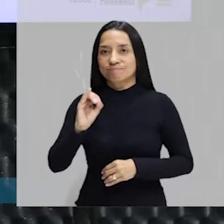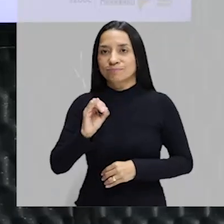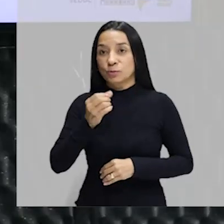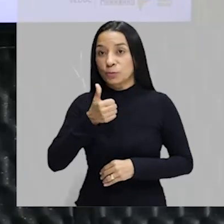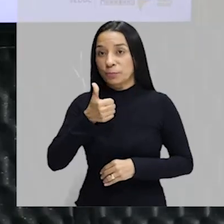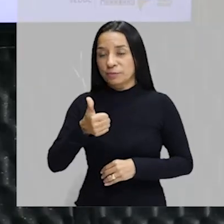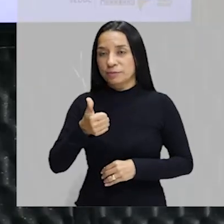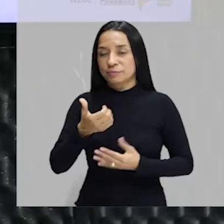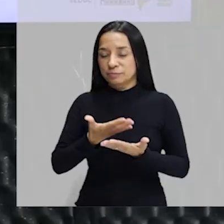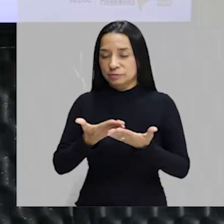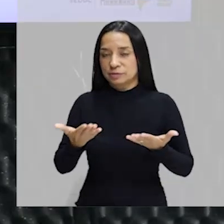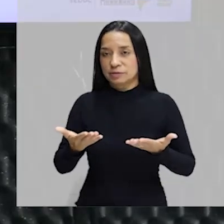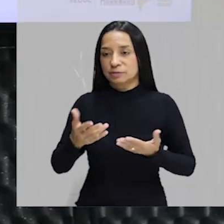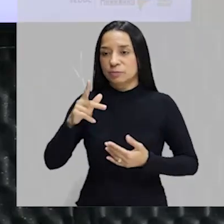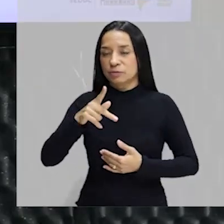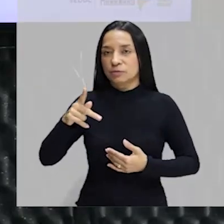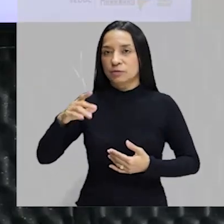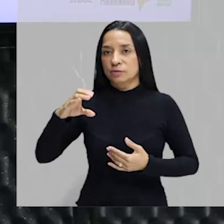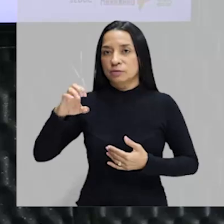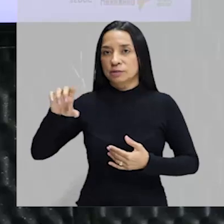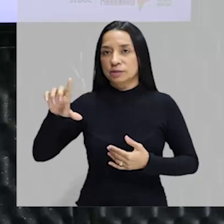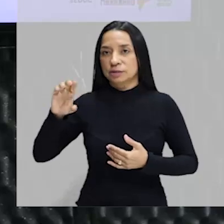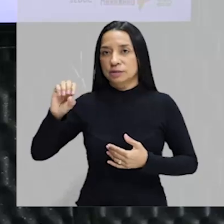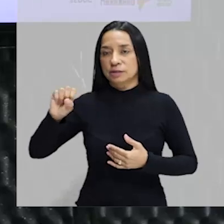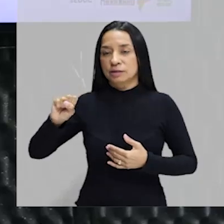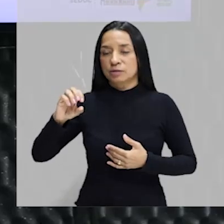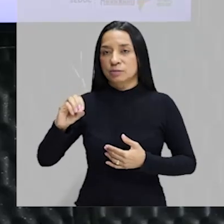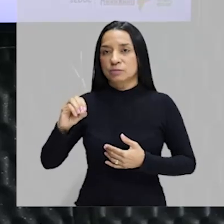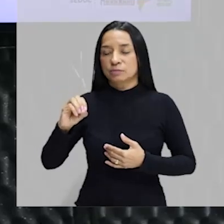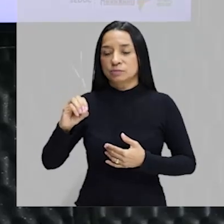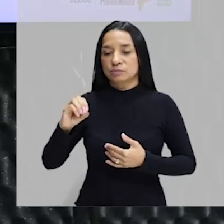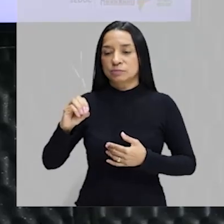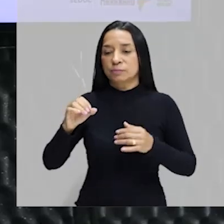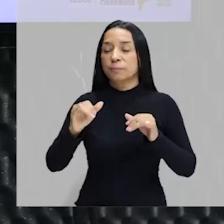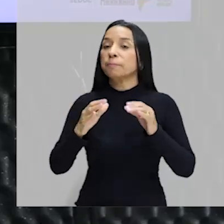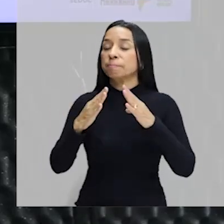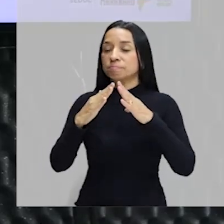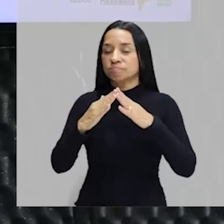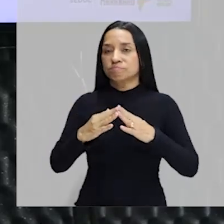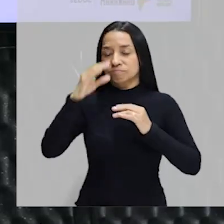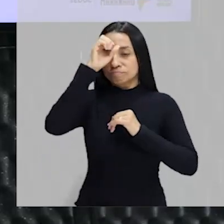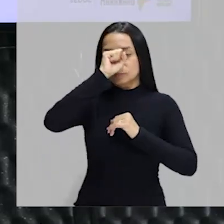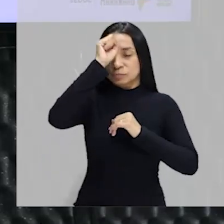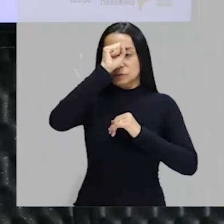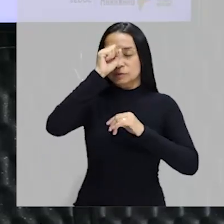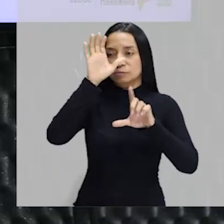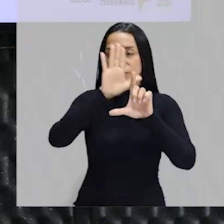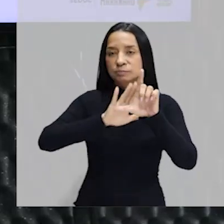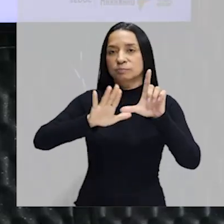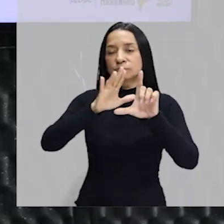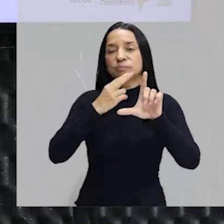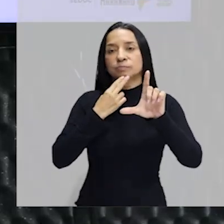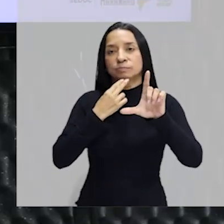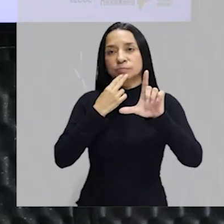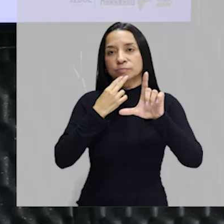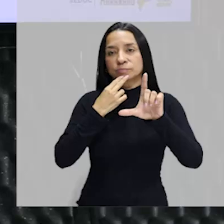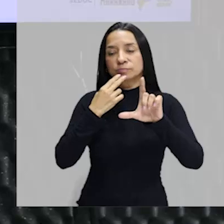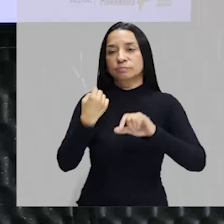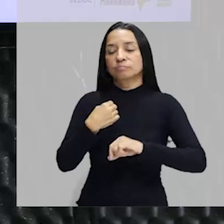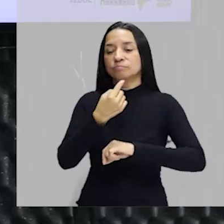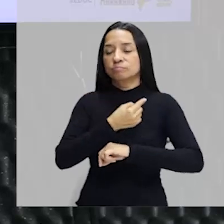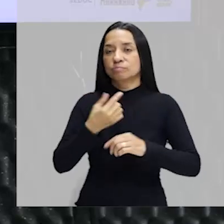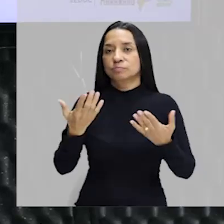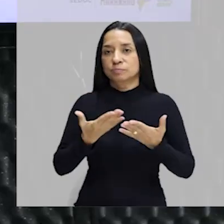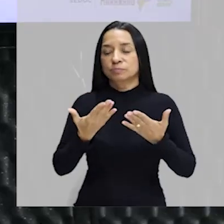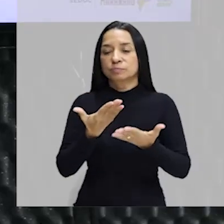pessoal, tudo bem com vocês? Aqui é o professor Celso Ramos. Esse é o Fica em Casa Aprendendo, da plataforma Gonçalves Dias. E nós vamos